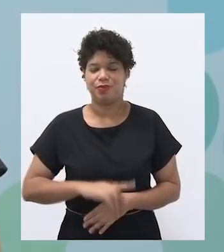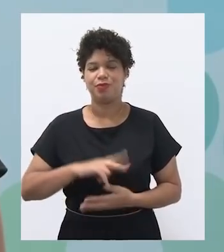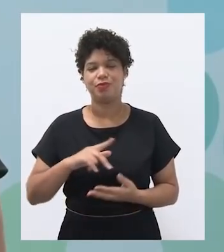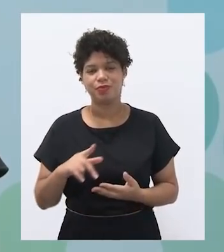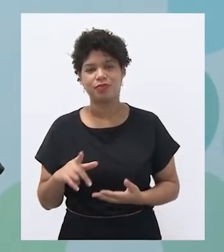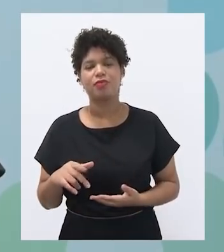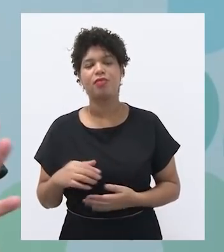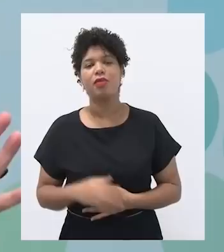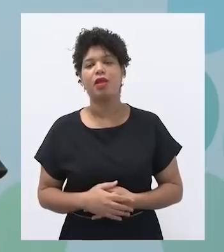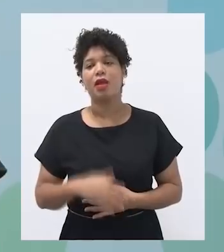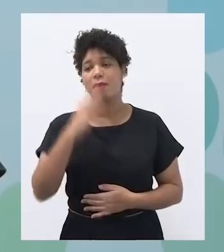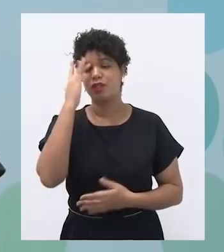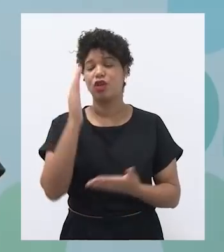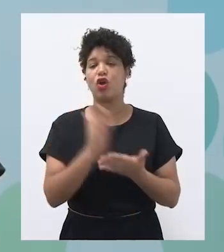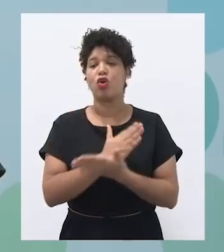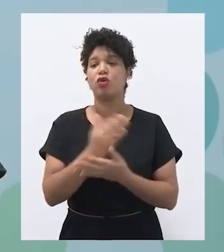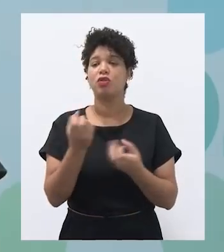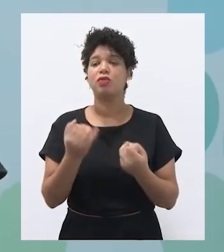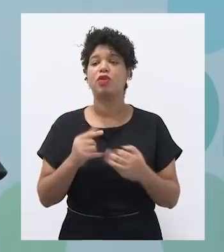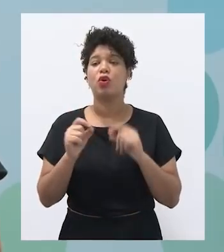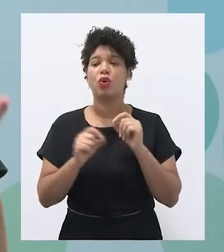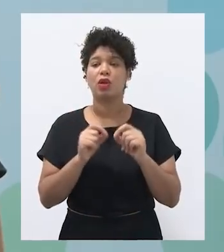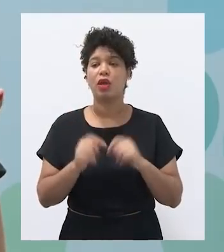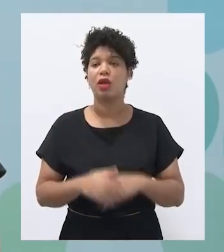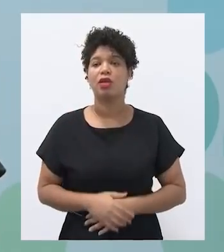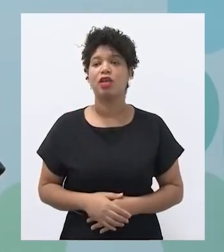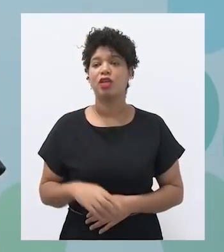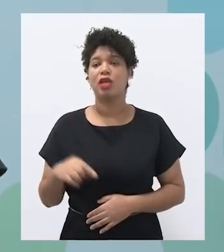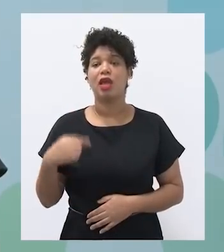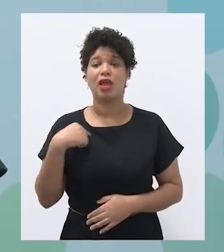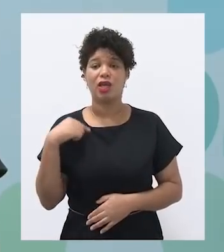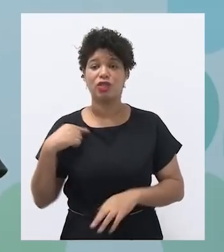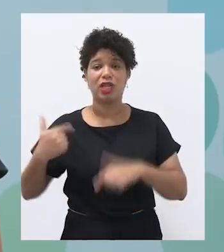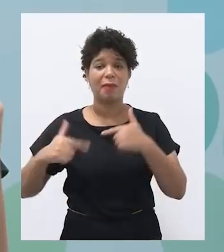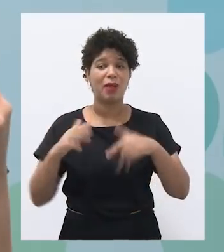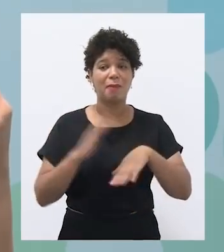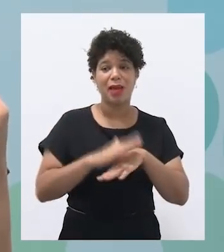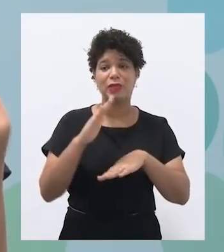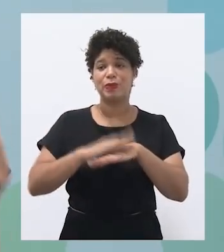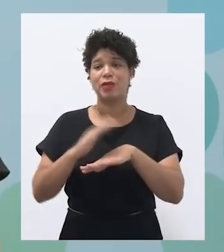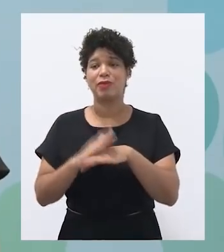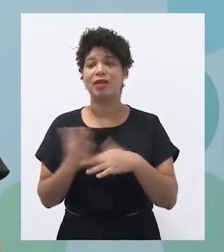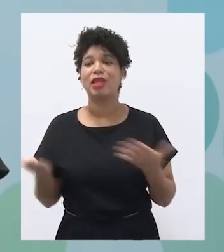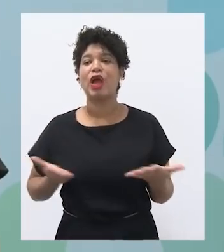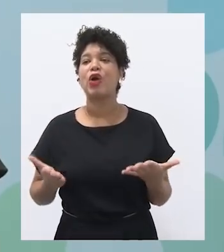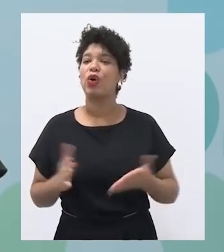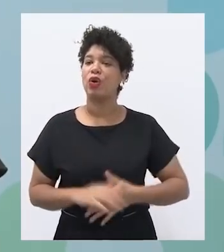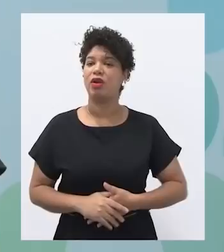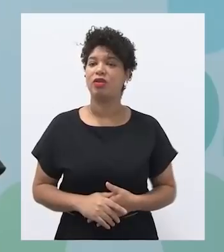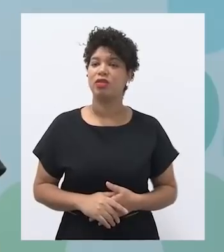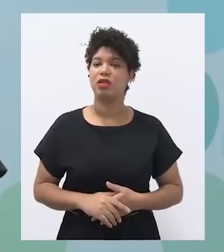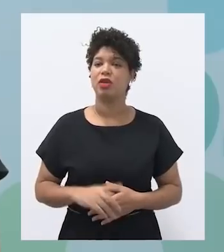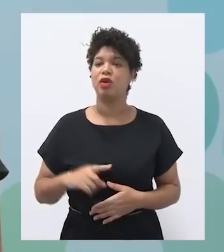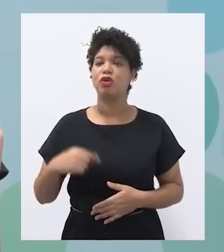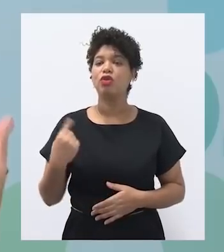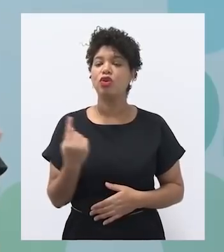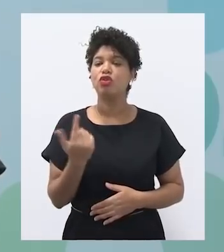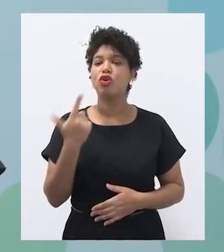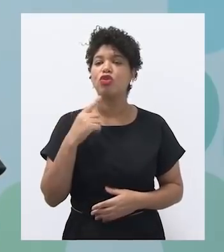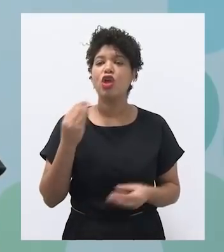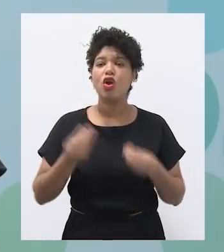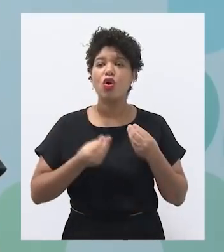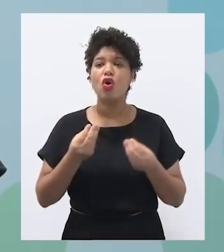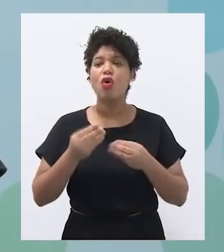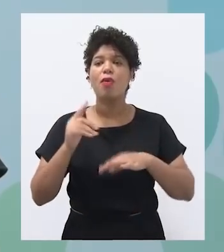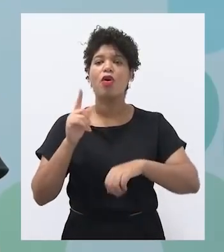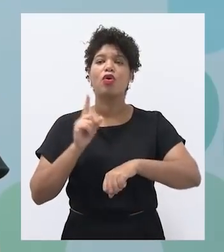muitos estão relatando aqui que trabalham muito mais, né? Então, como que a gente consegue esse